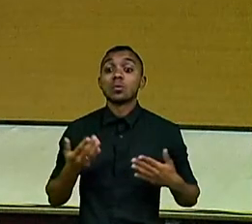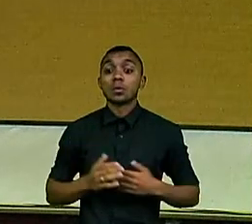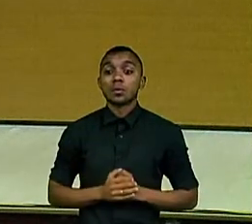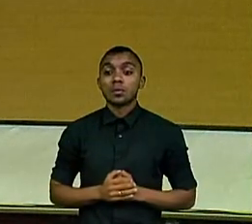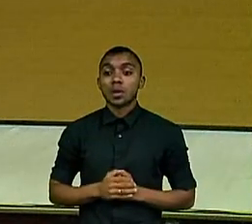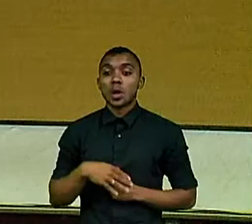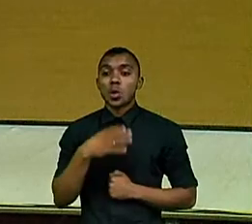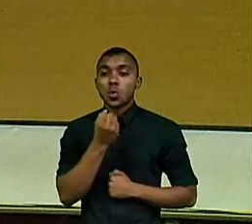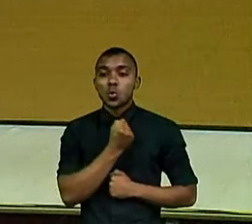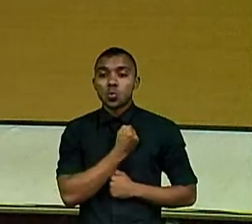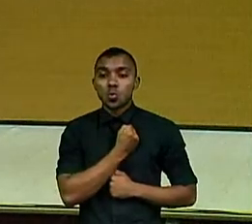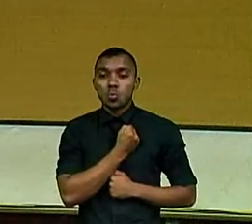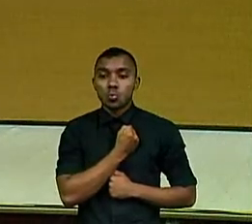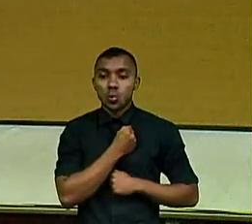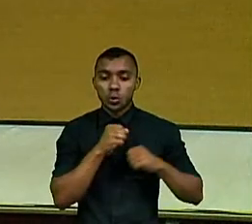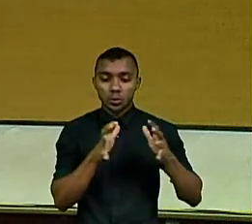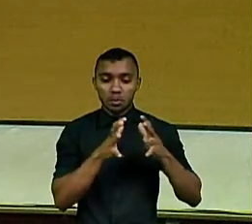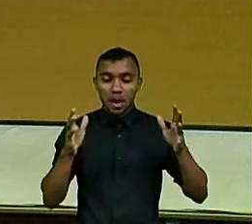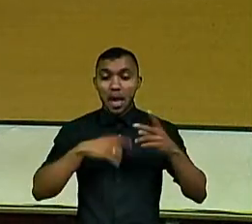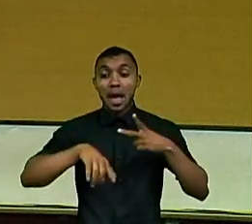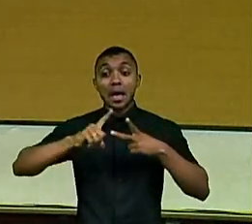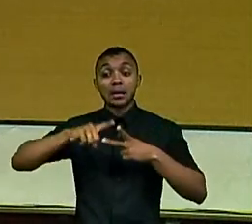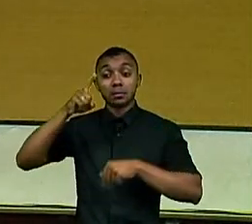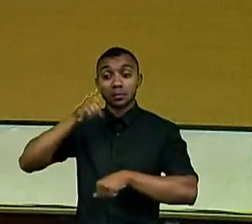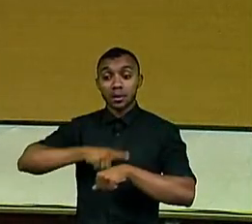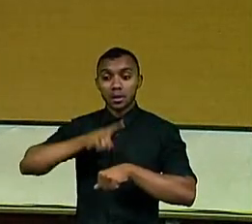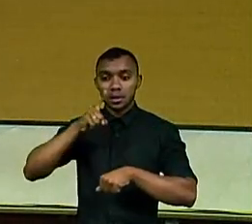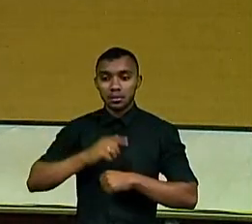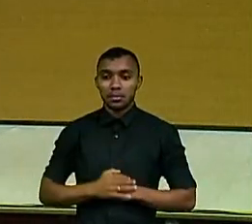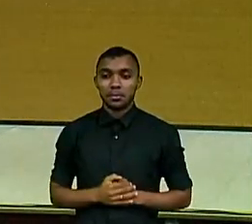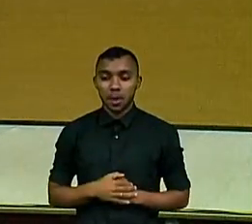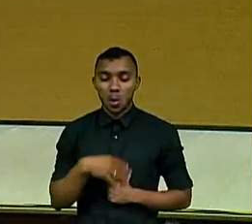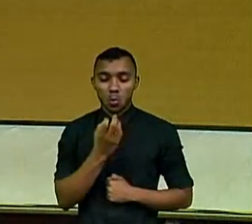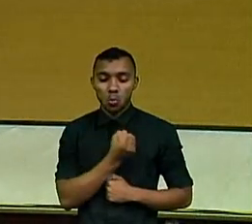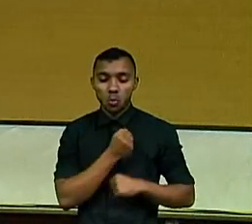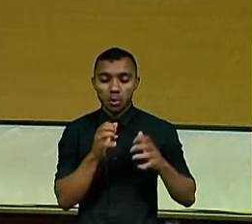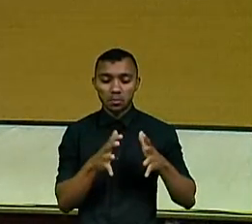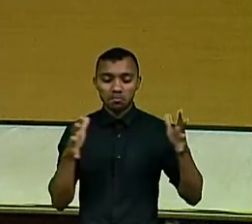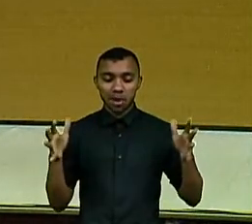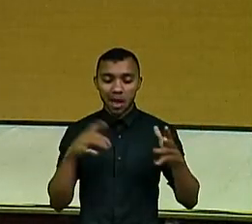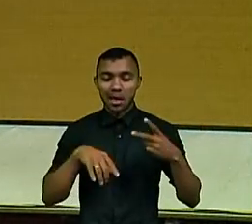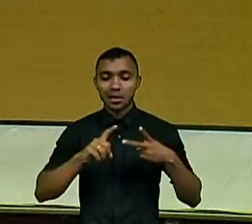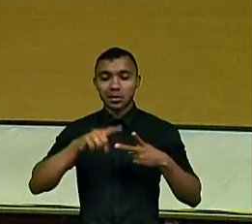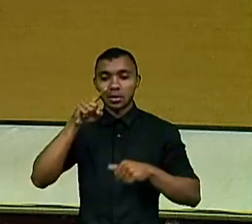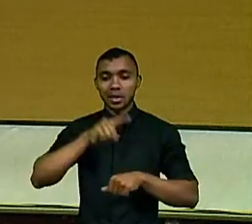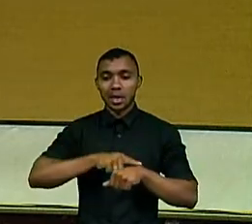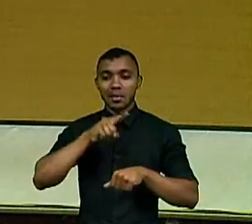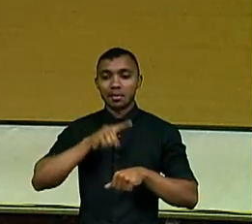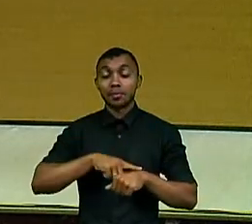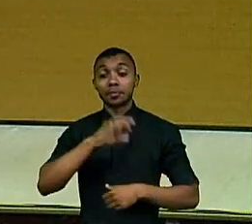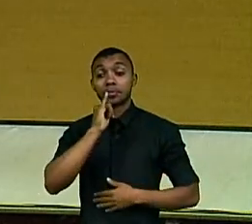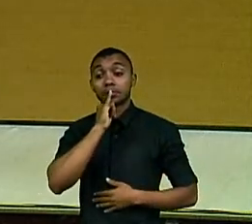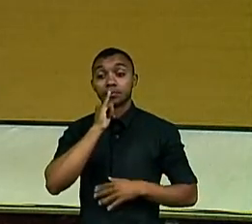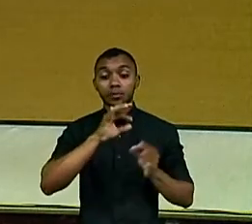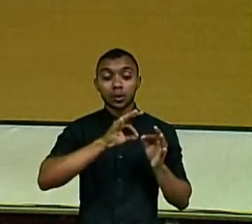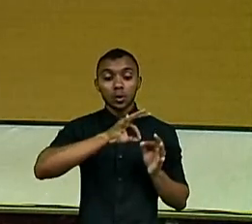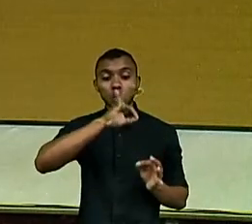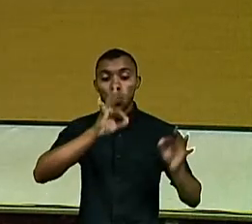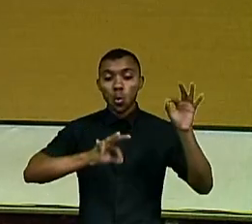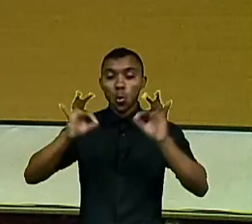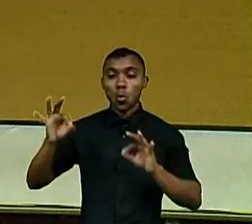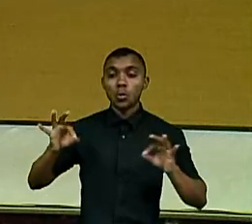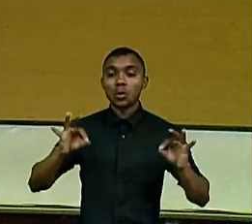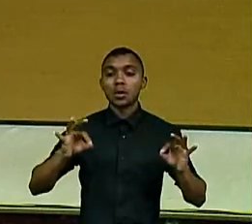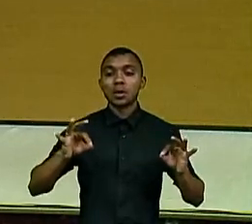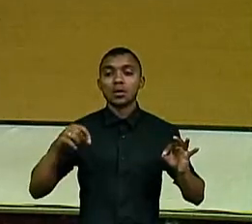pelo tempo né a velocidade não é o espaço pelo tempo quando se fala de uma onda Qual é o espaço de um